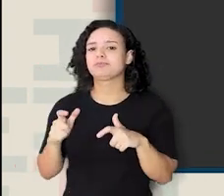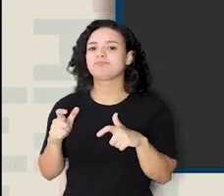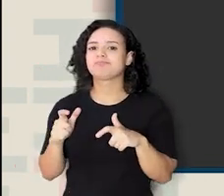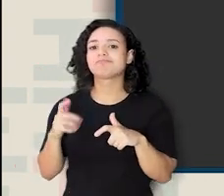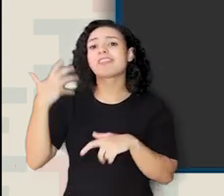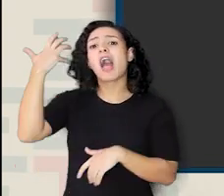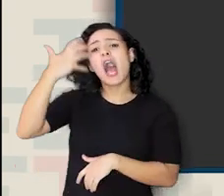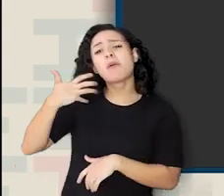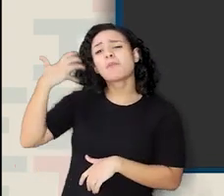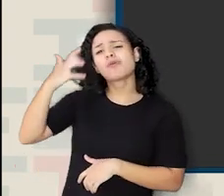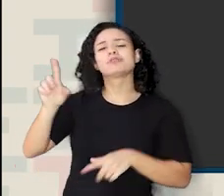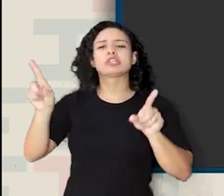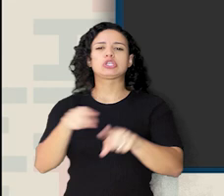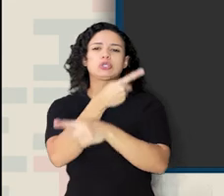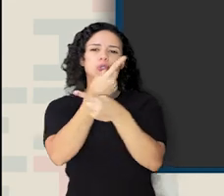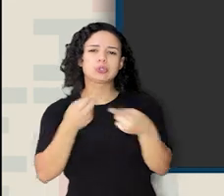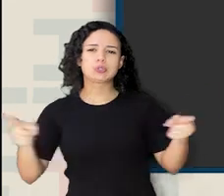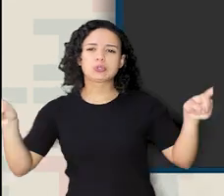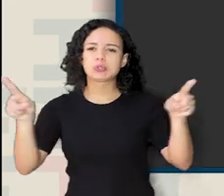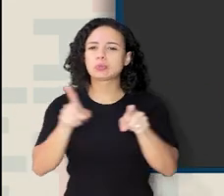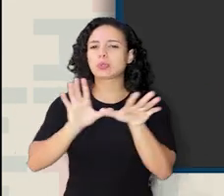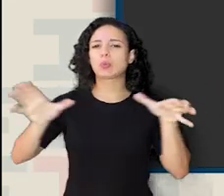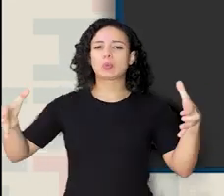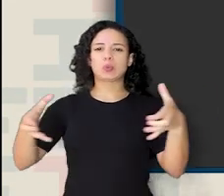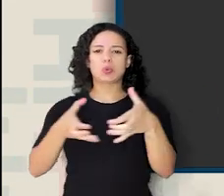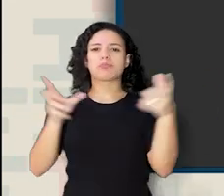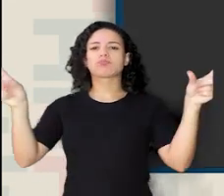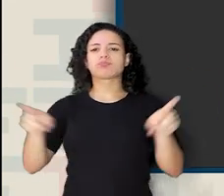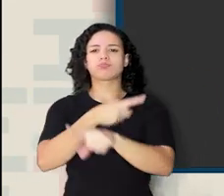na música instrumental, música de orquestra, né?